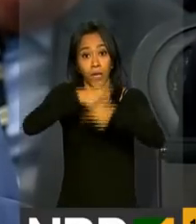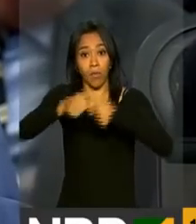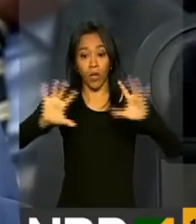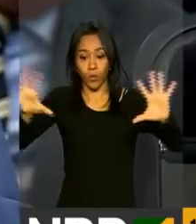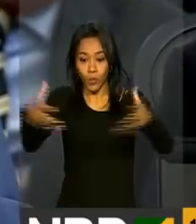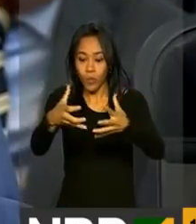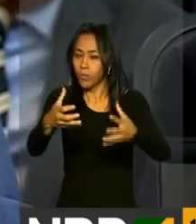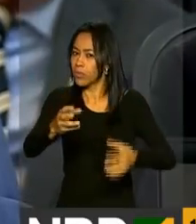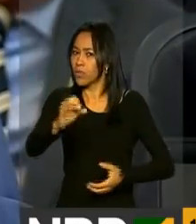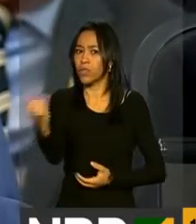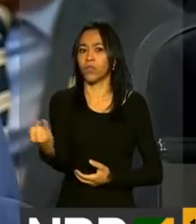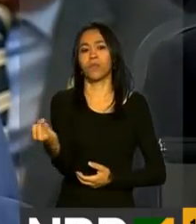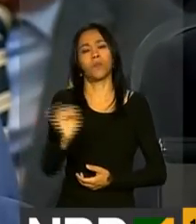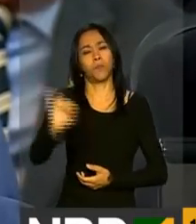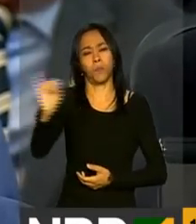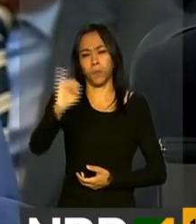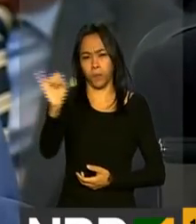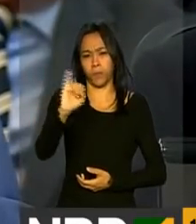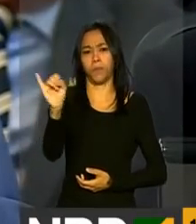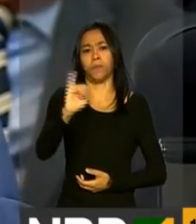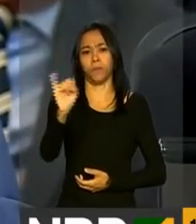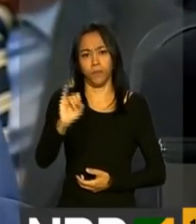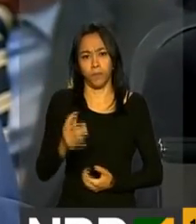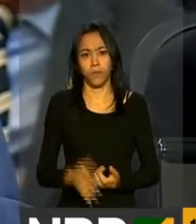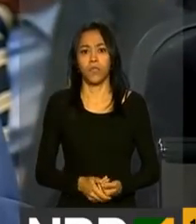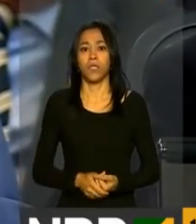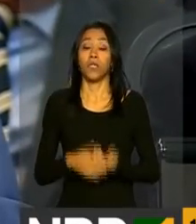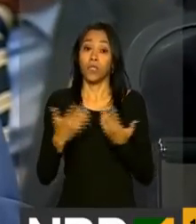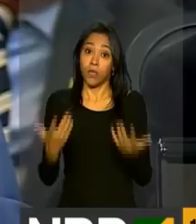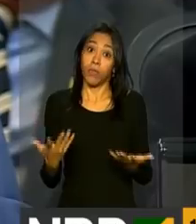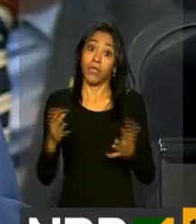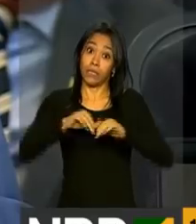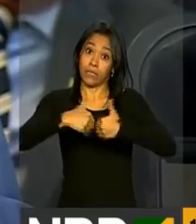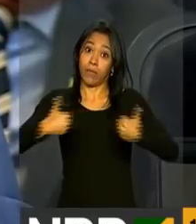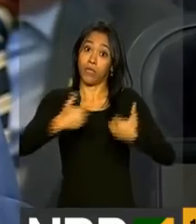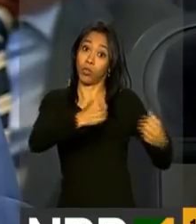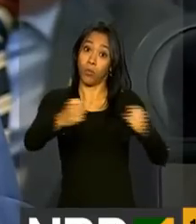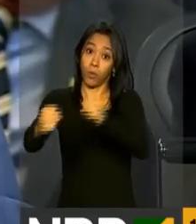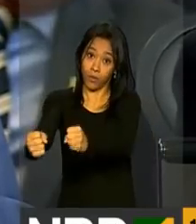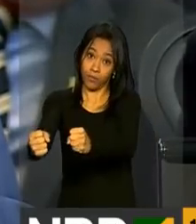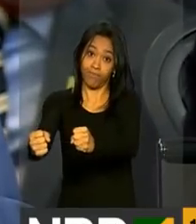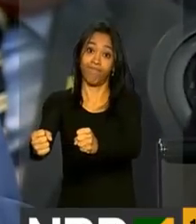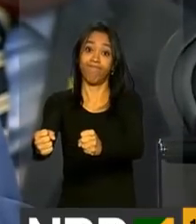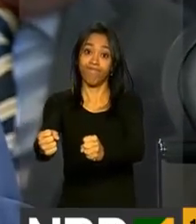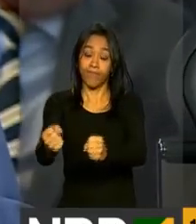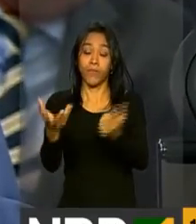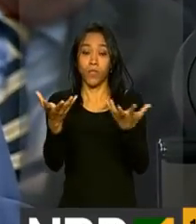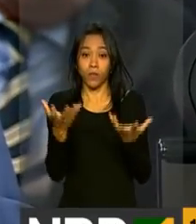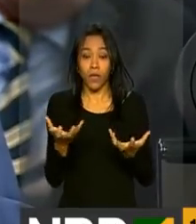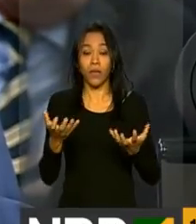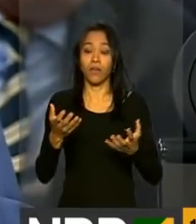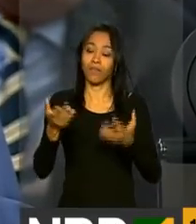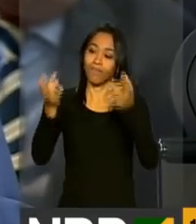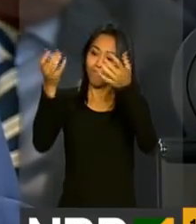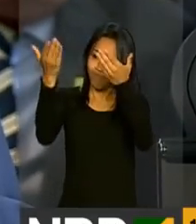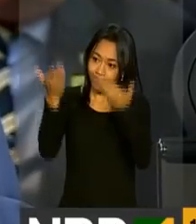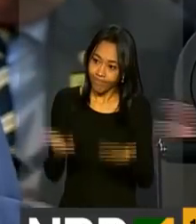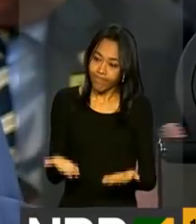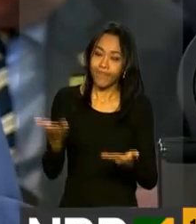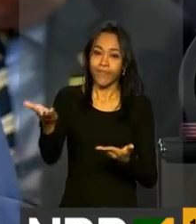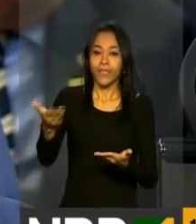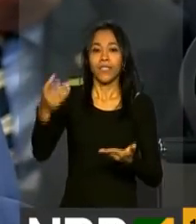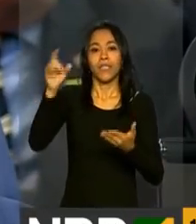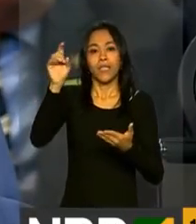como se me permite é em face da separação de poderes eu quero saudar especialmente o nosso presidente do tribunal